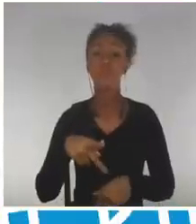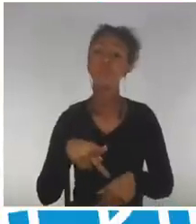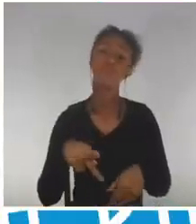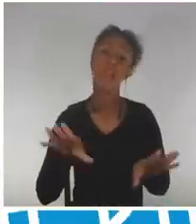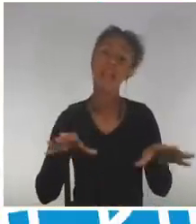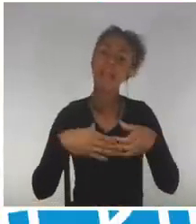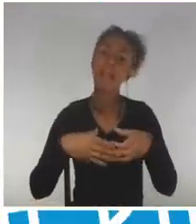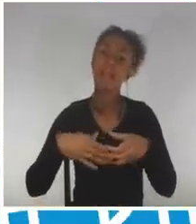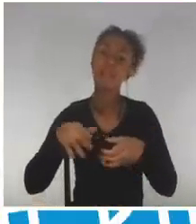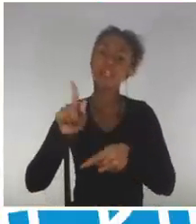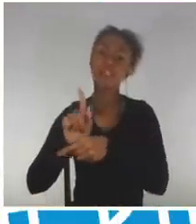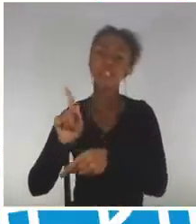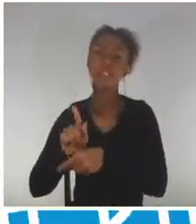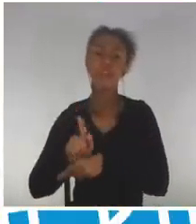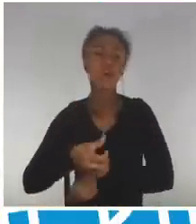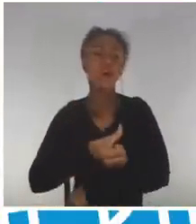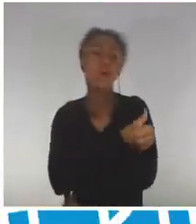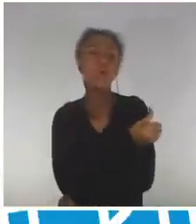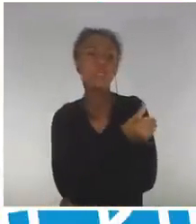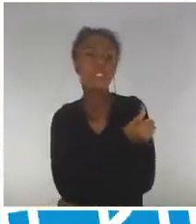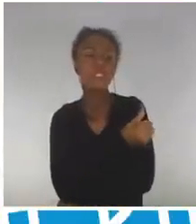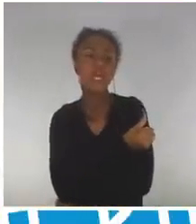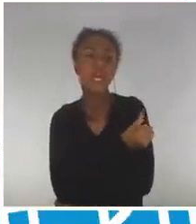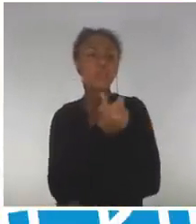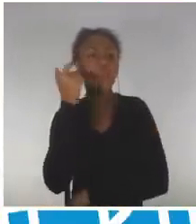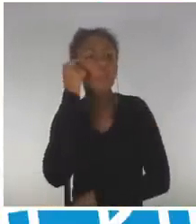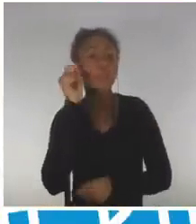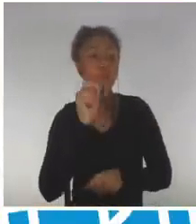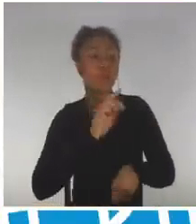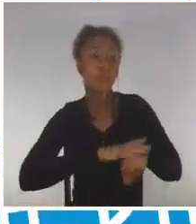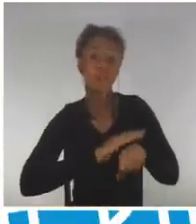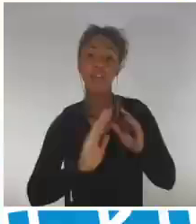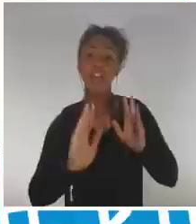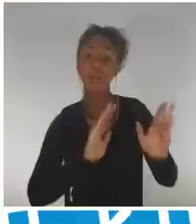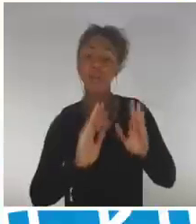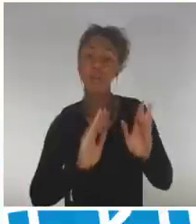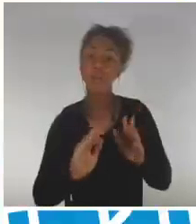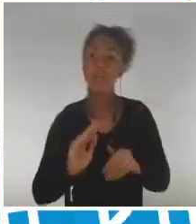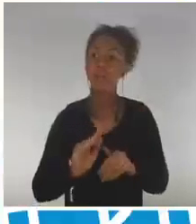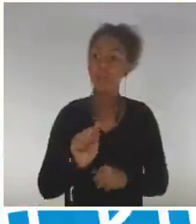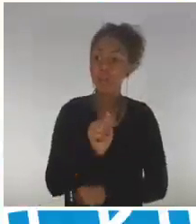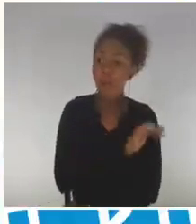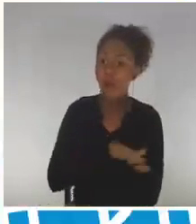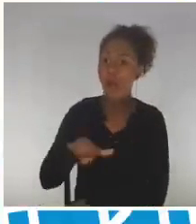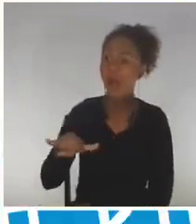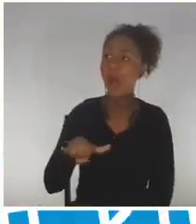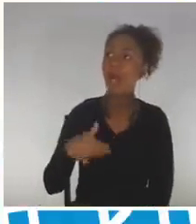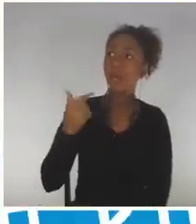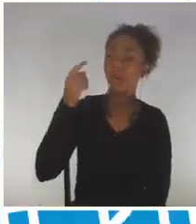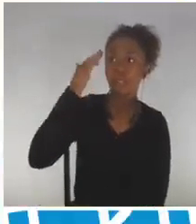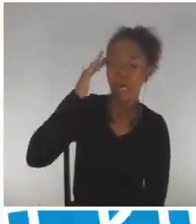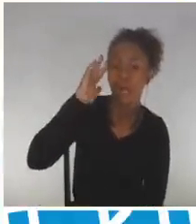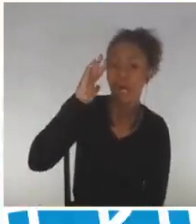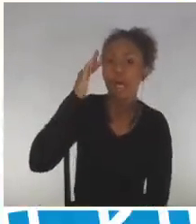primeira etapa no processo de municipalização. Então, para mim, tem todo sentido